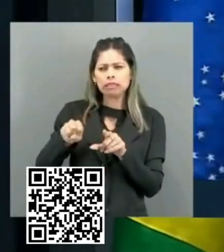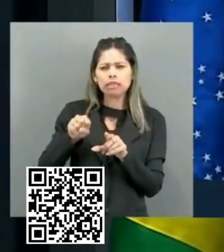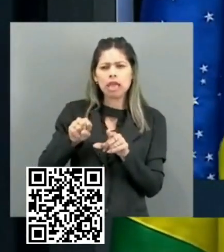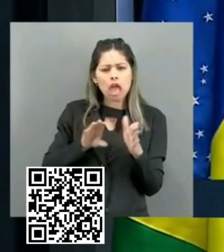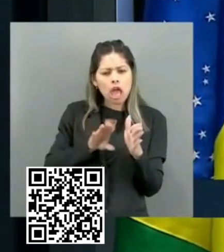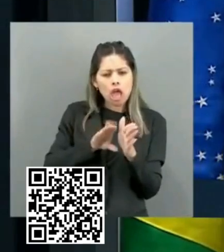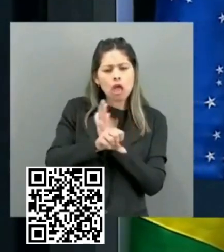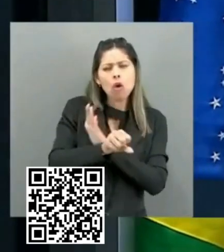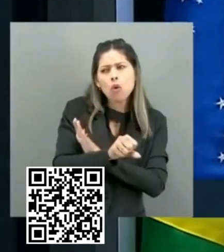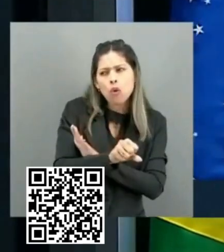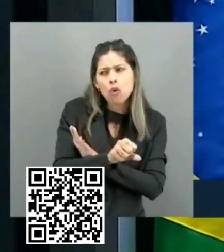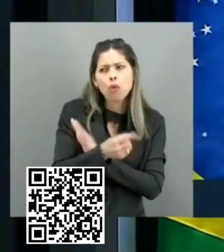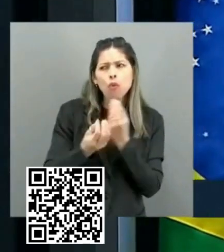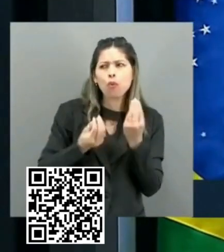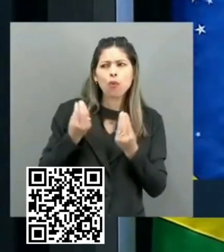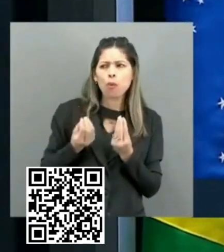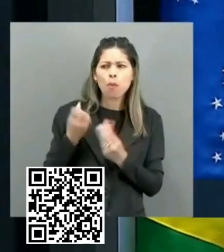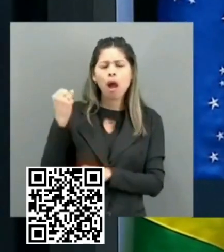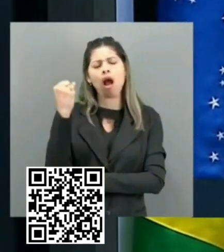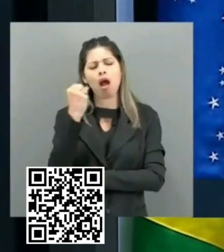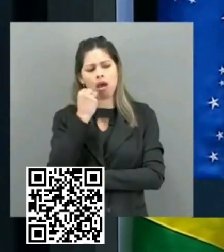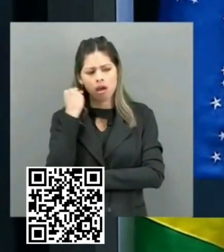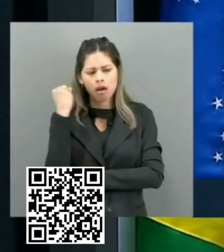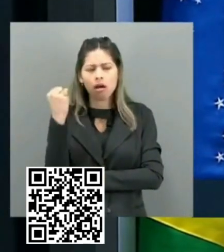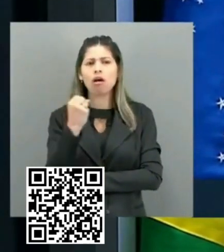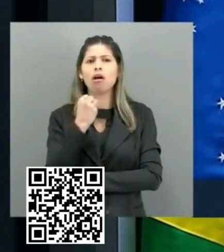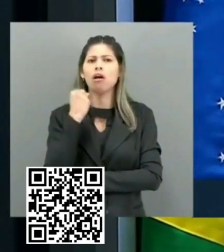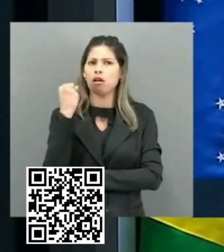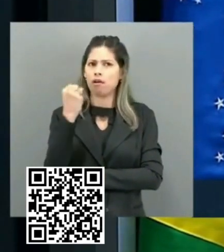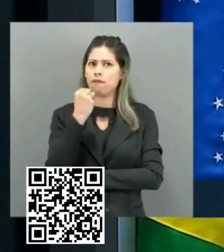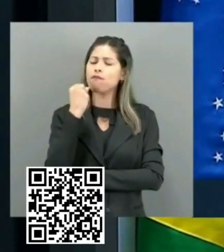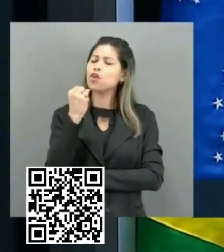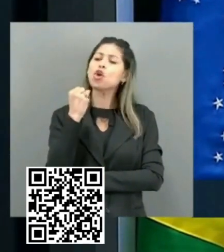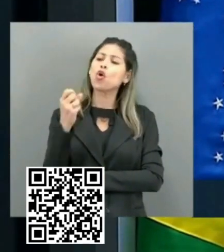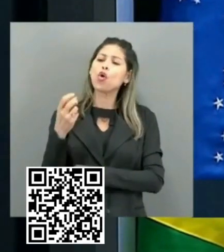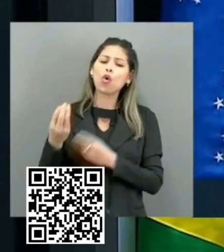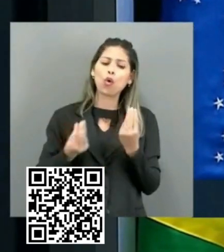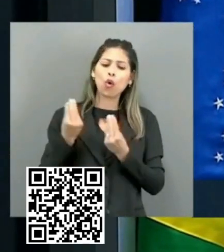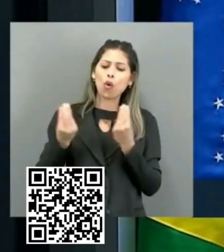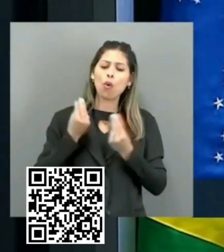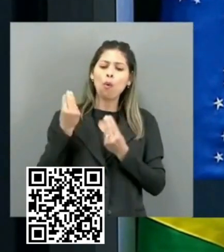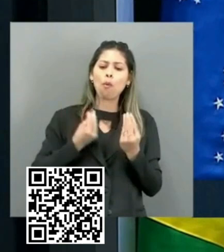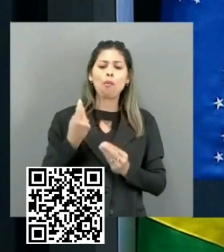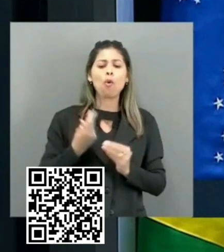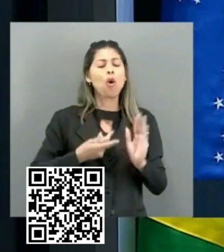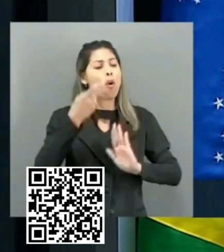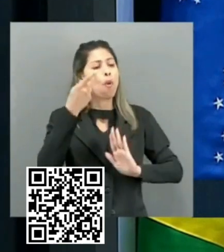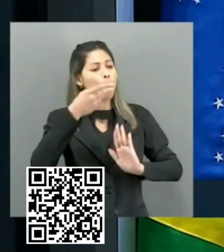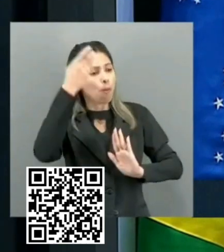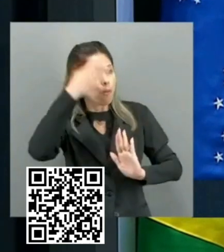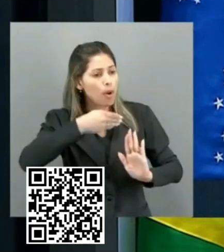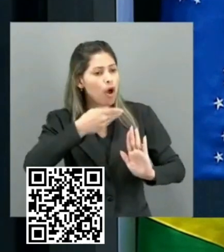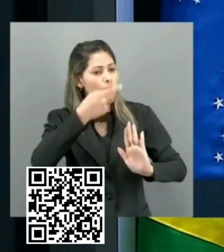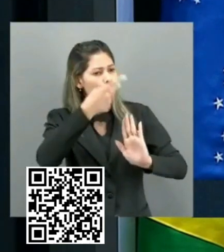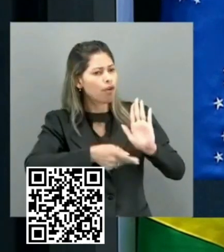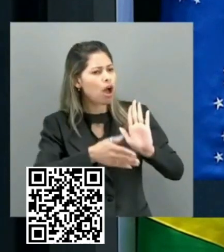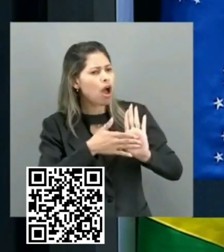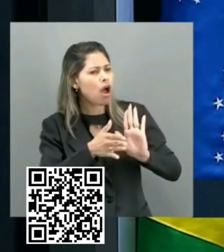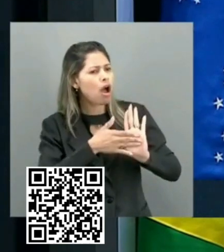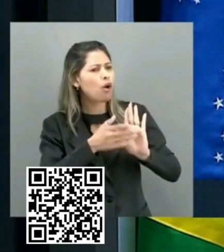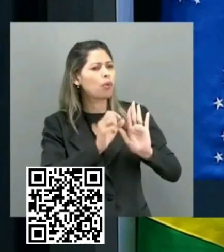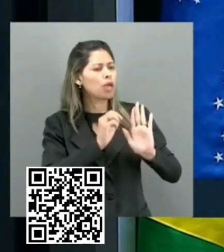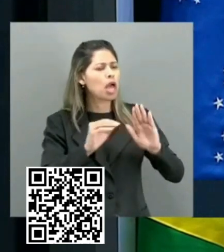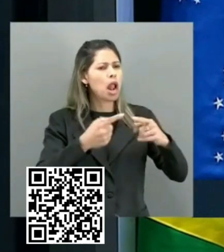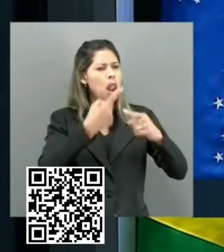com gravidade suficiente para comprometer a igualdade da disputa e